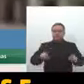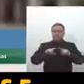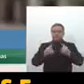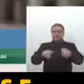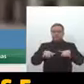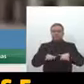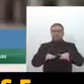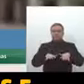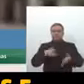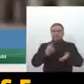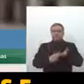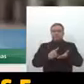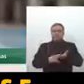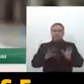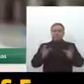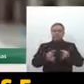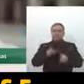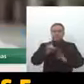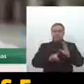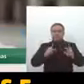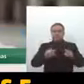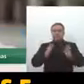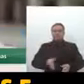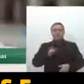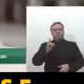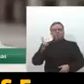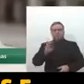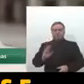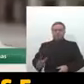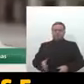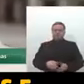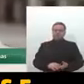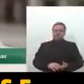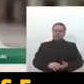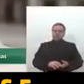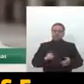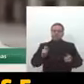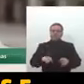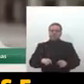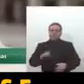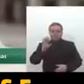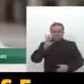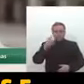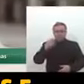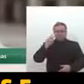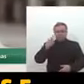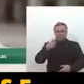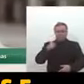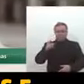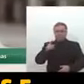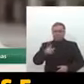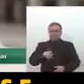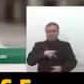que nós realizamos na Comissão de Direitos Humanos. O que há, na verdade, é uma decisão política por parte do